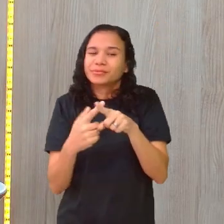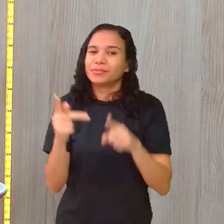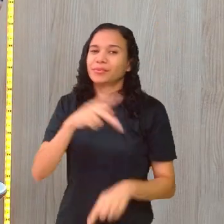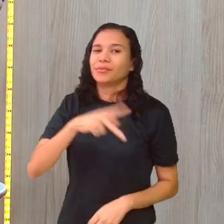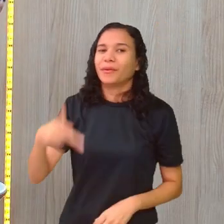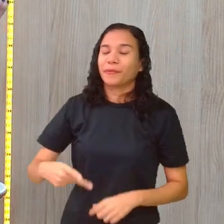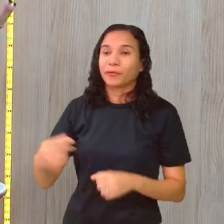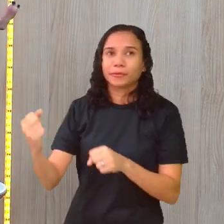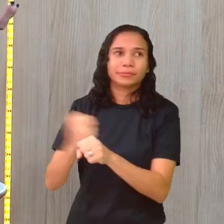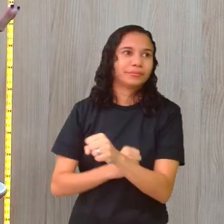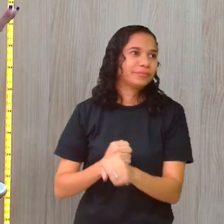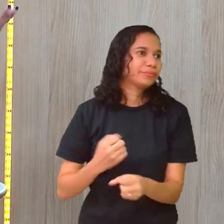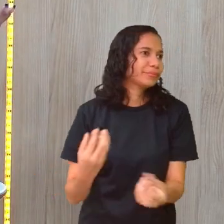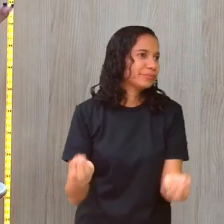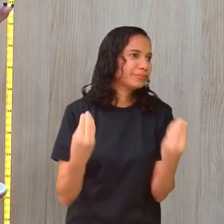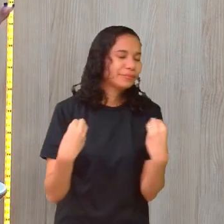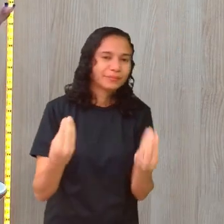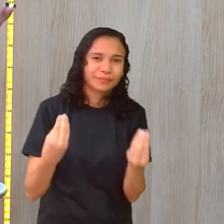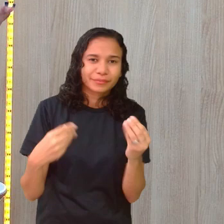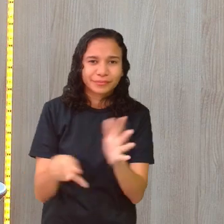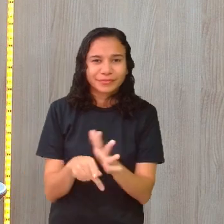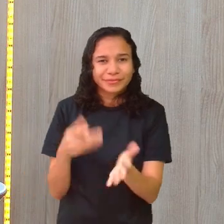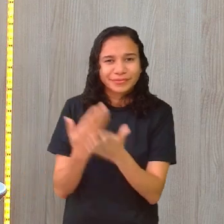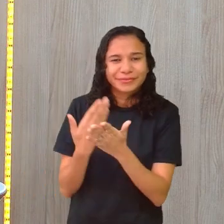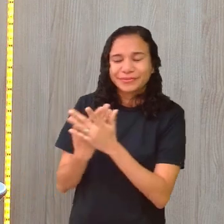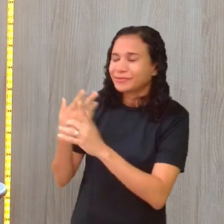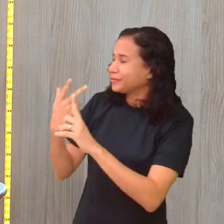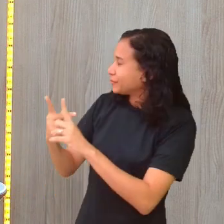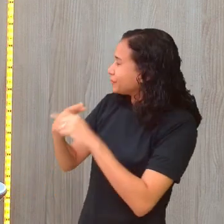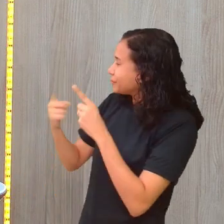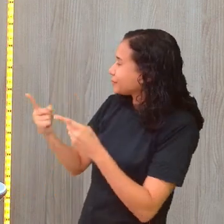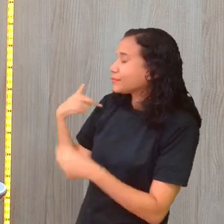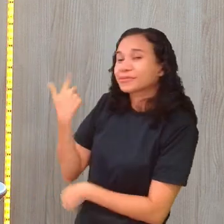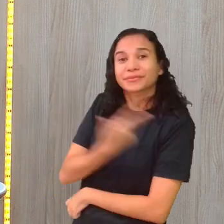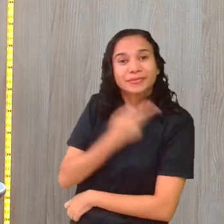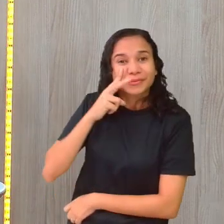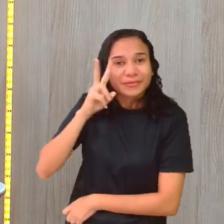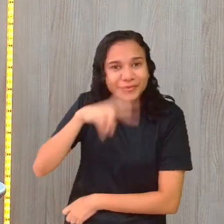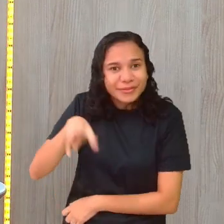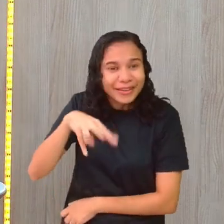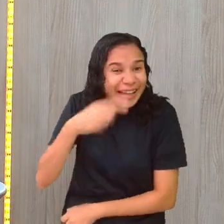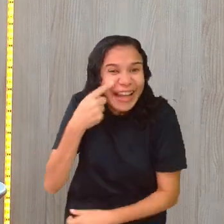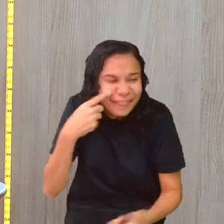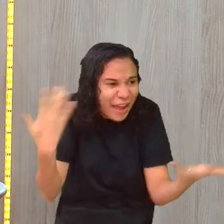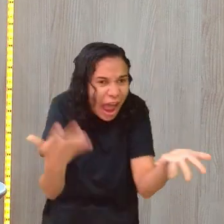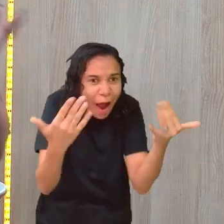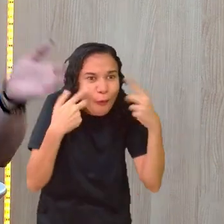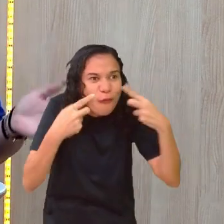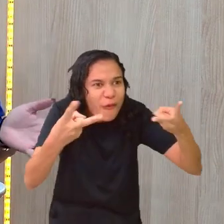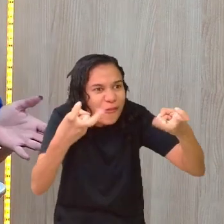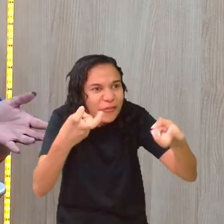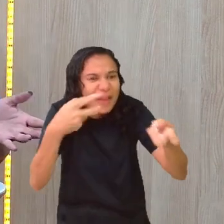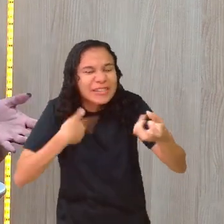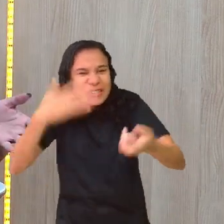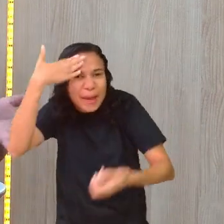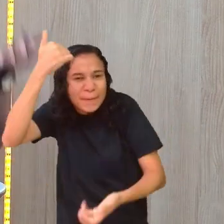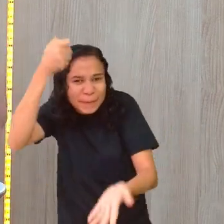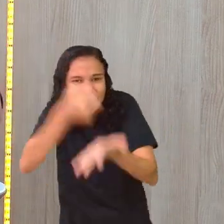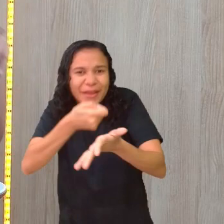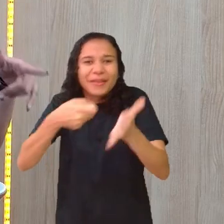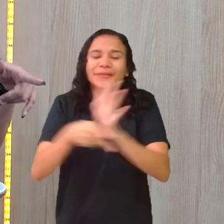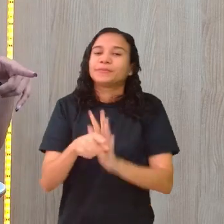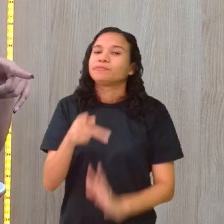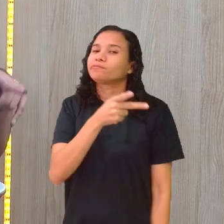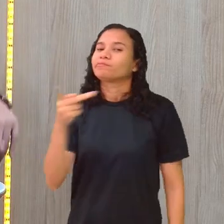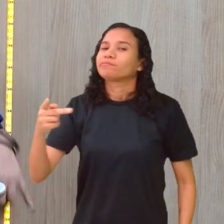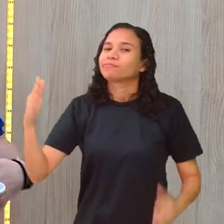terminar me matando, né, eu dando spoilers na aula dele, mas aí quando apareceu eu digo, tá vendo, escalada? Eu quero saber se